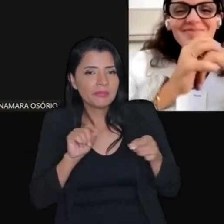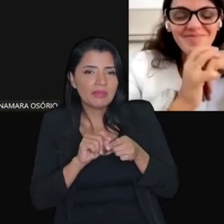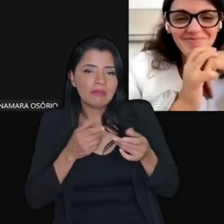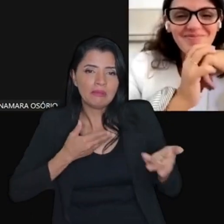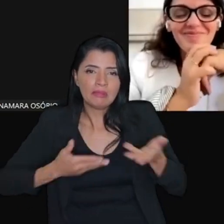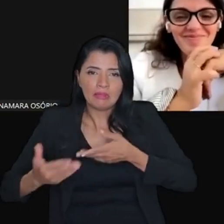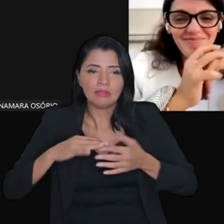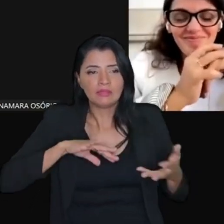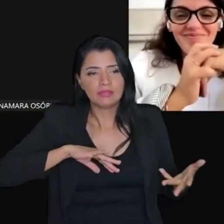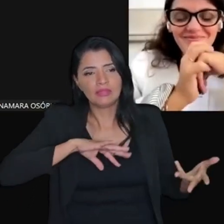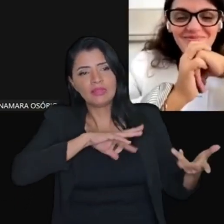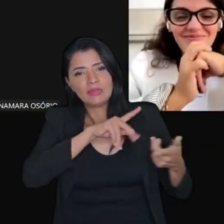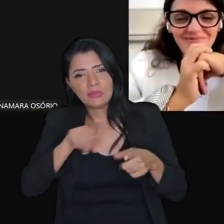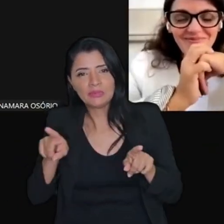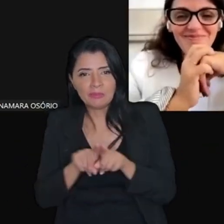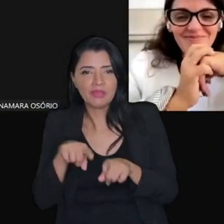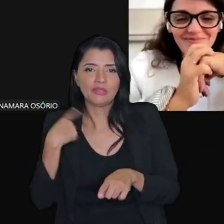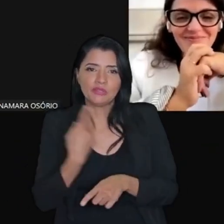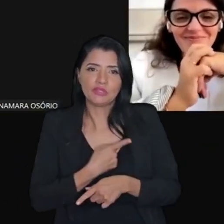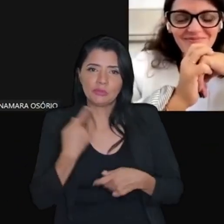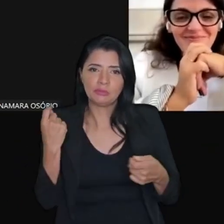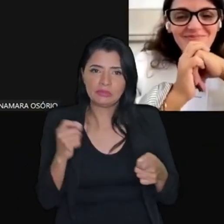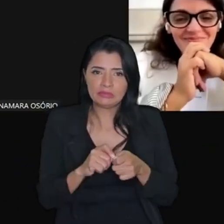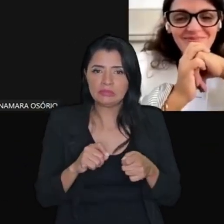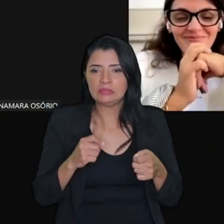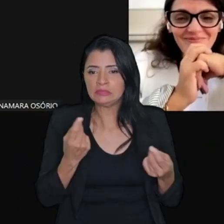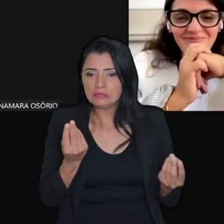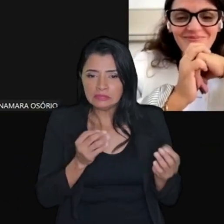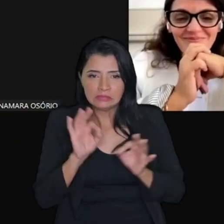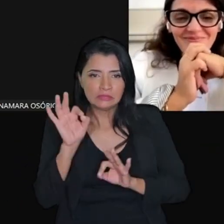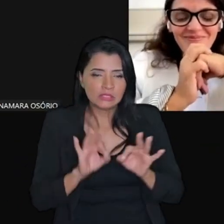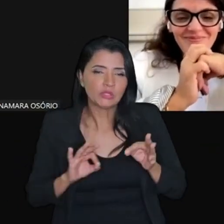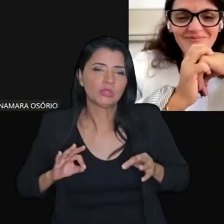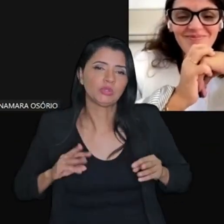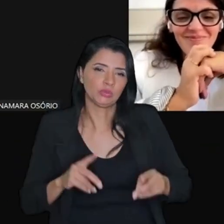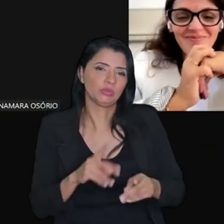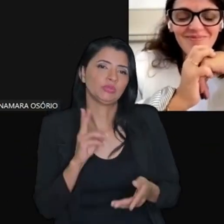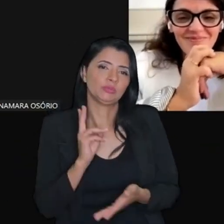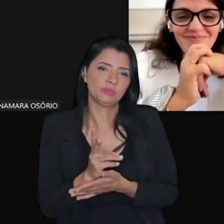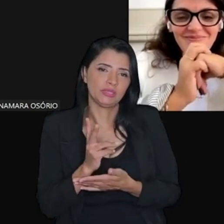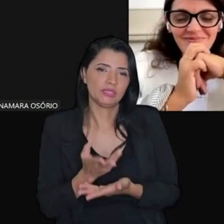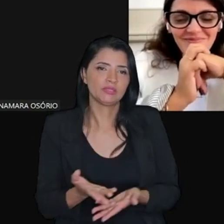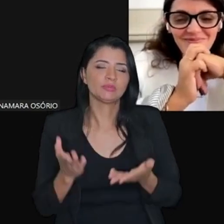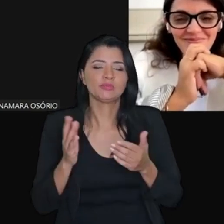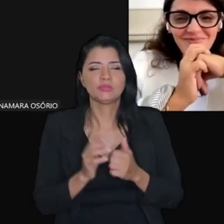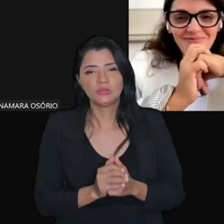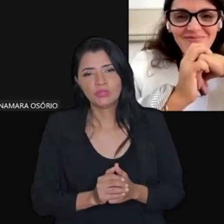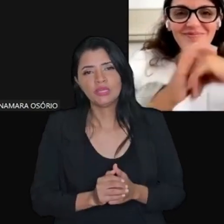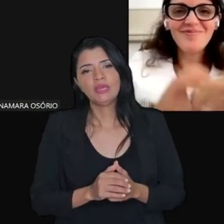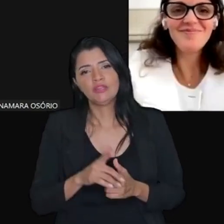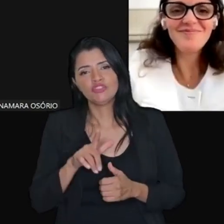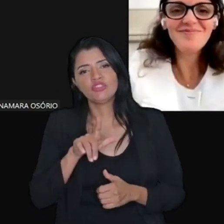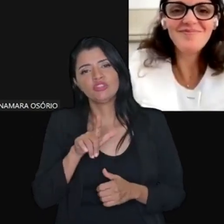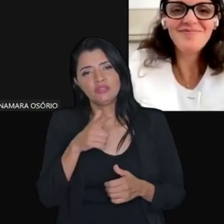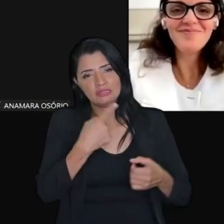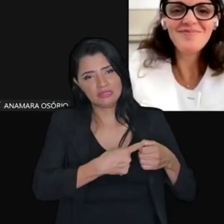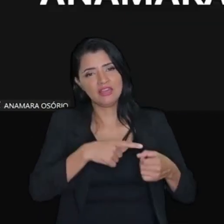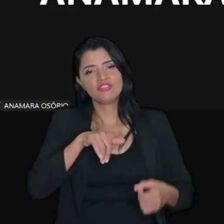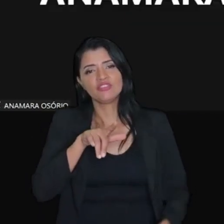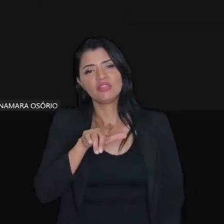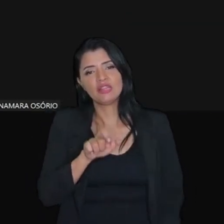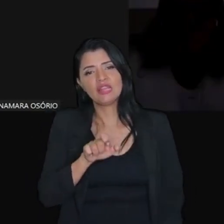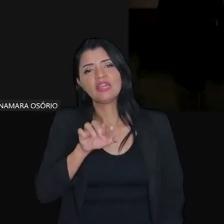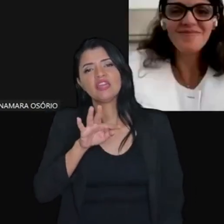cooperação internacional, né? Em que a gente tem que fazer todo esse trâmite, mesmo no caso de Letícia e